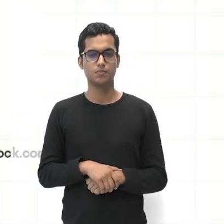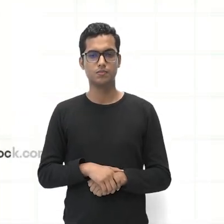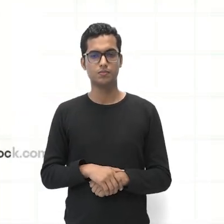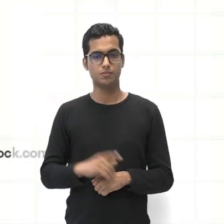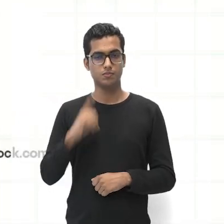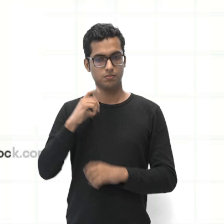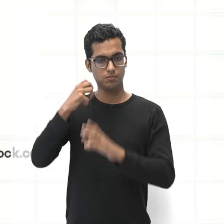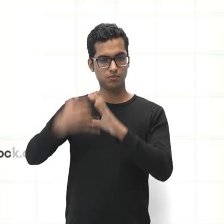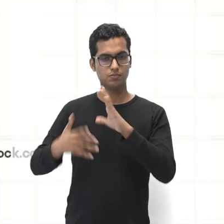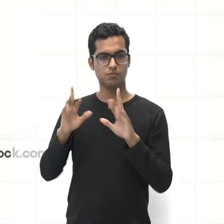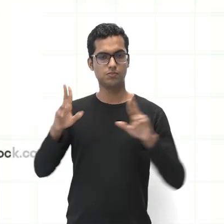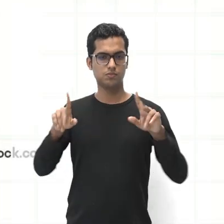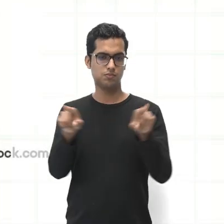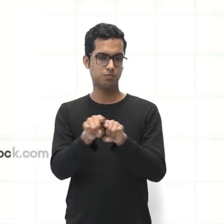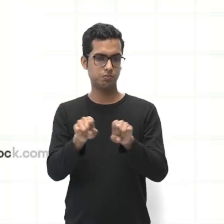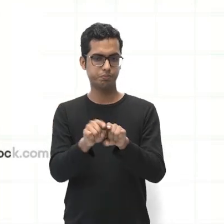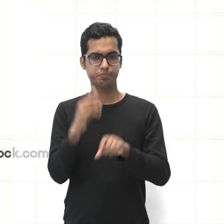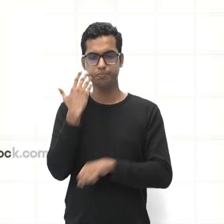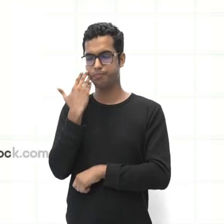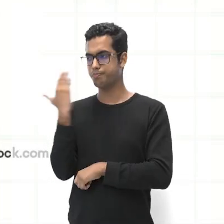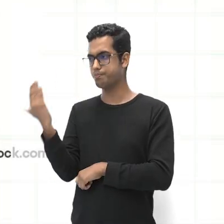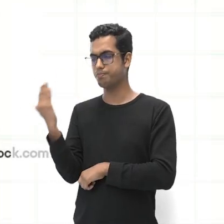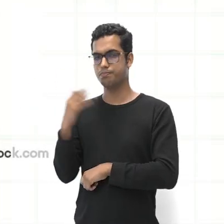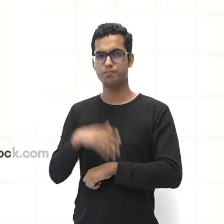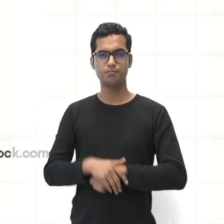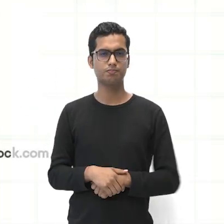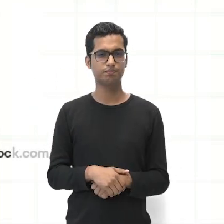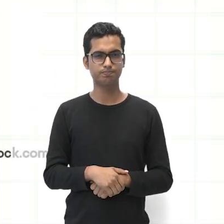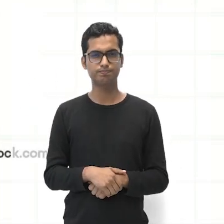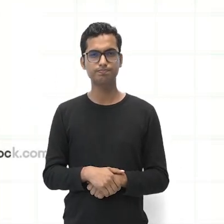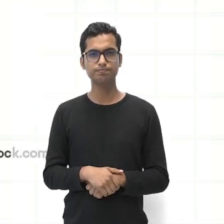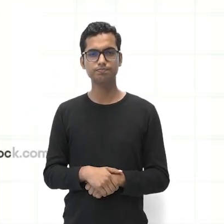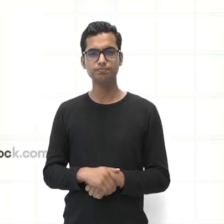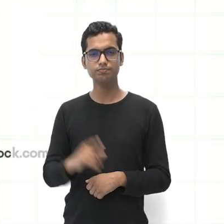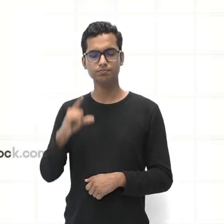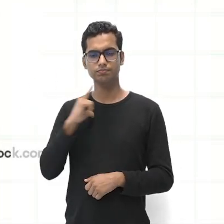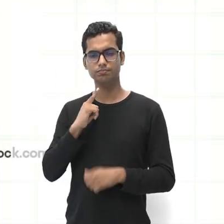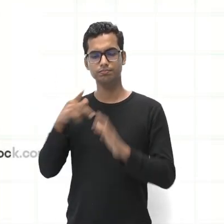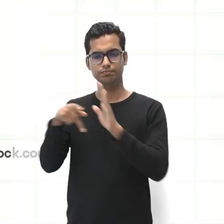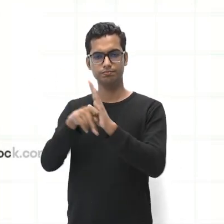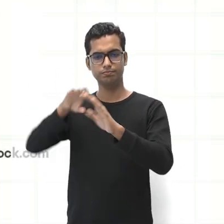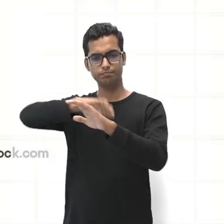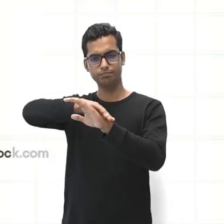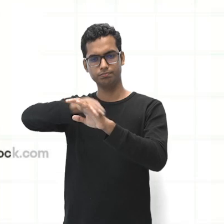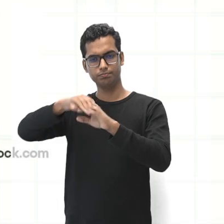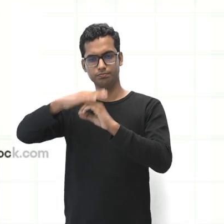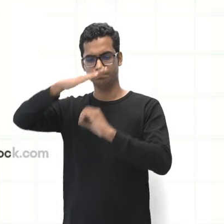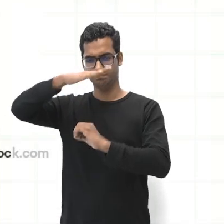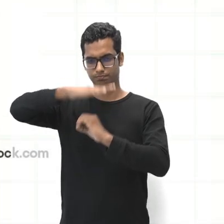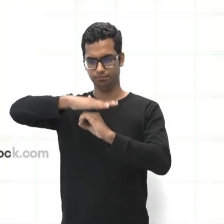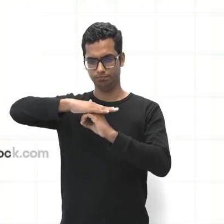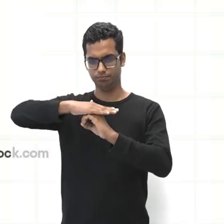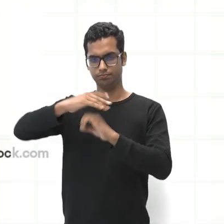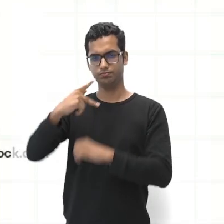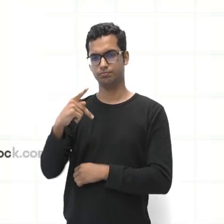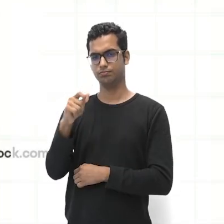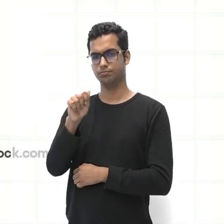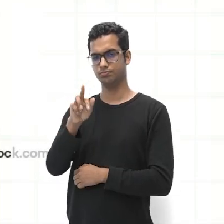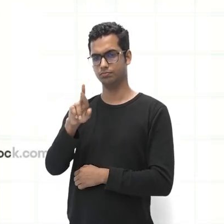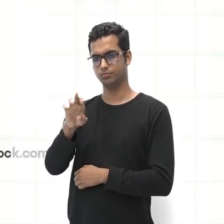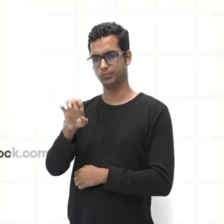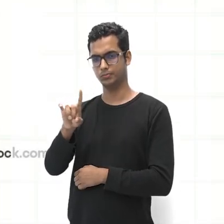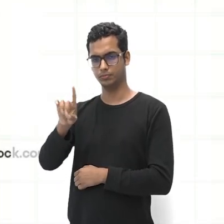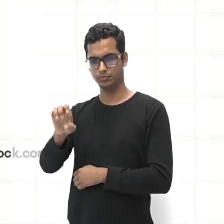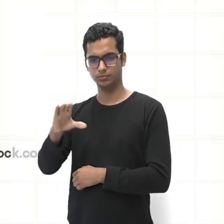algumas diferenças, que são parede celular, certo?